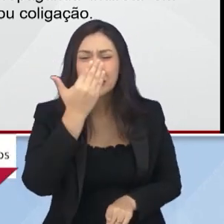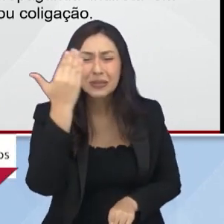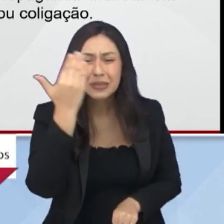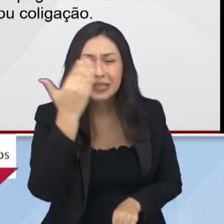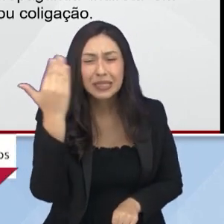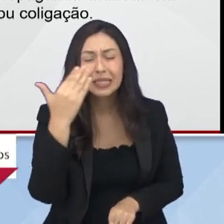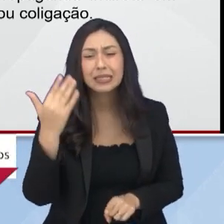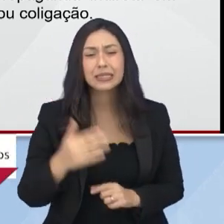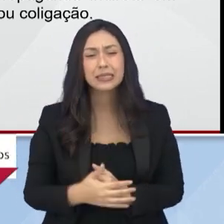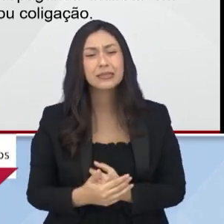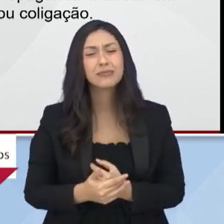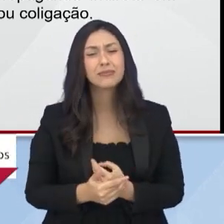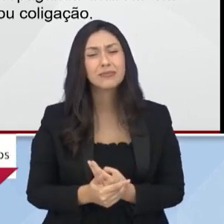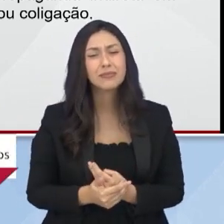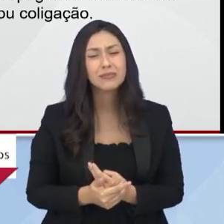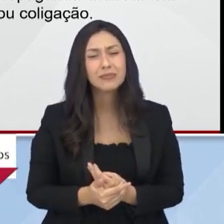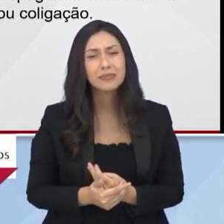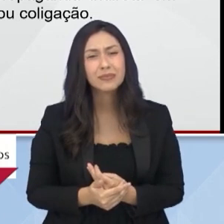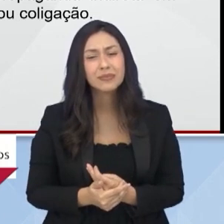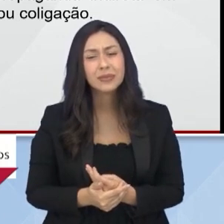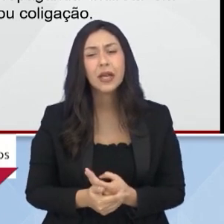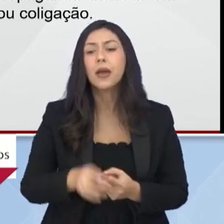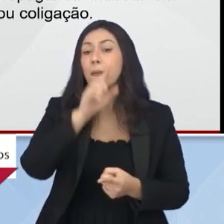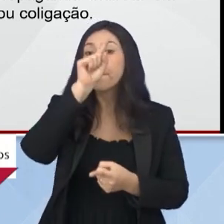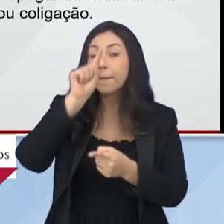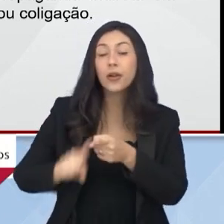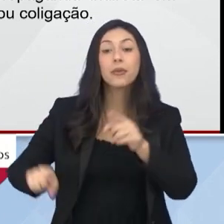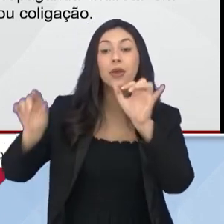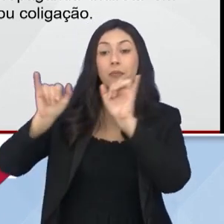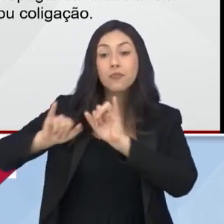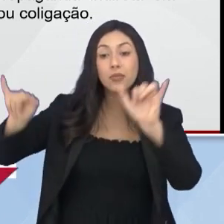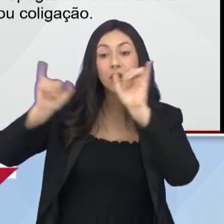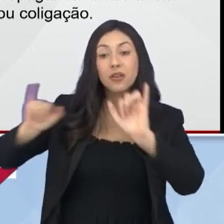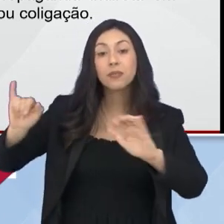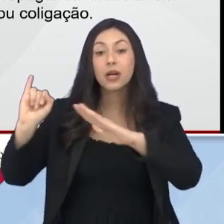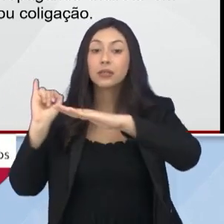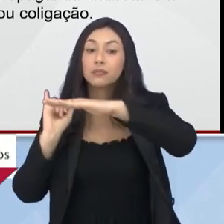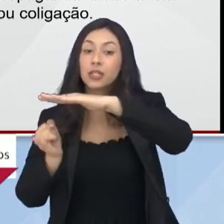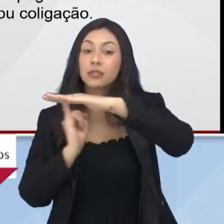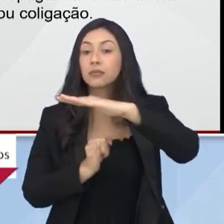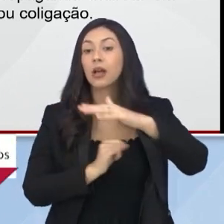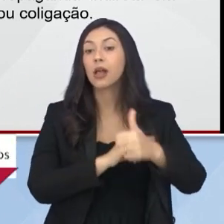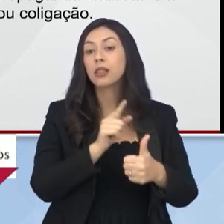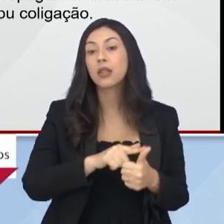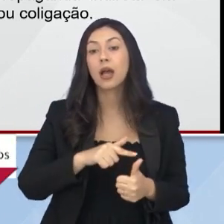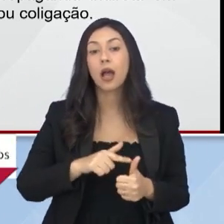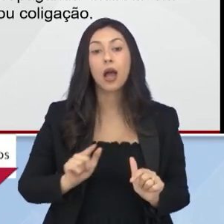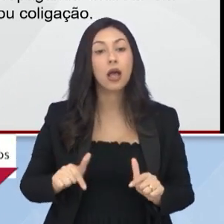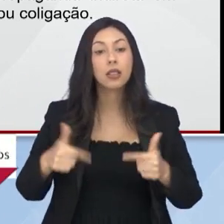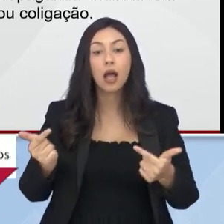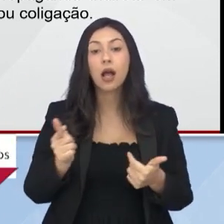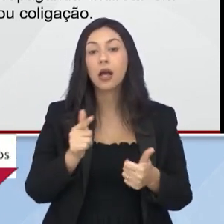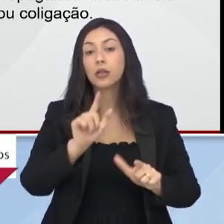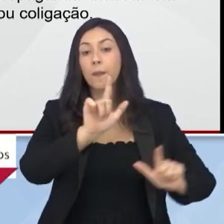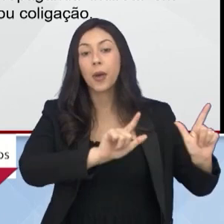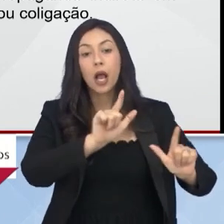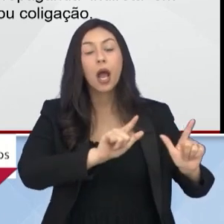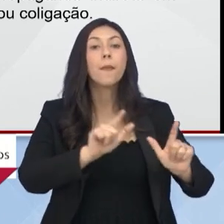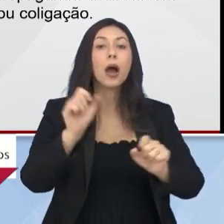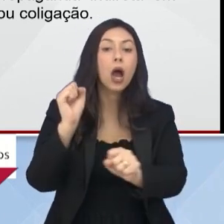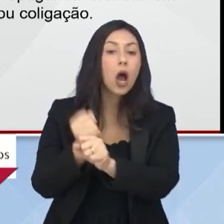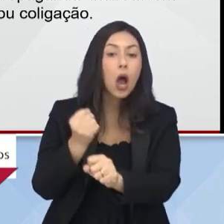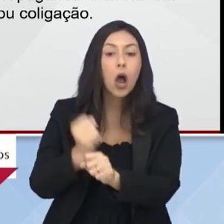né É proibido realizar publicidade institucional dos atos programas obras serviços campanhas